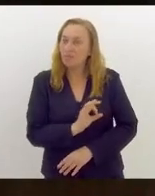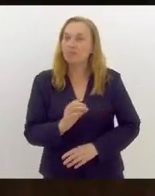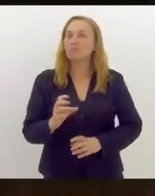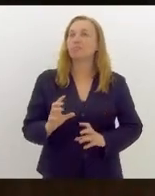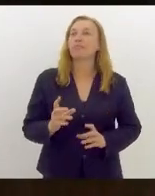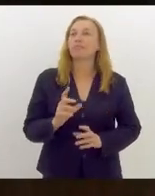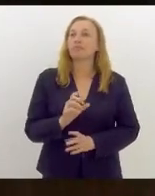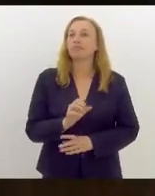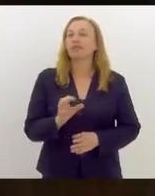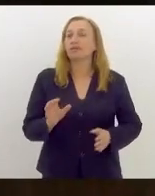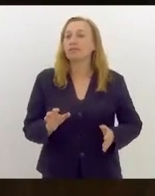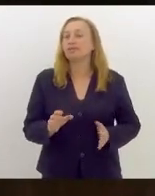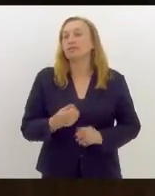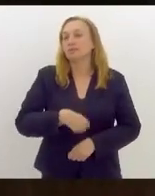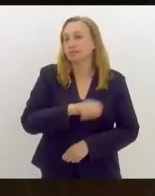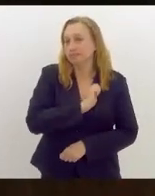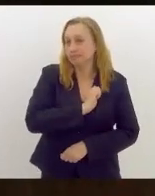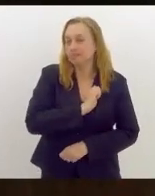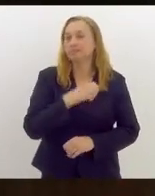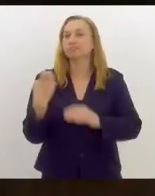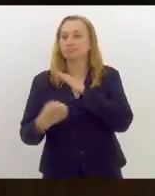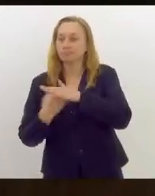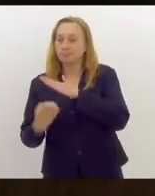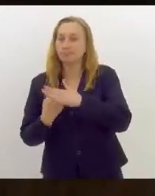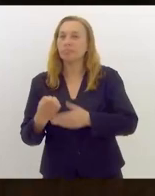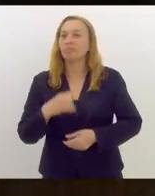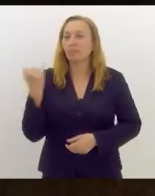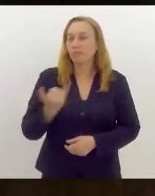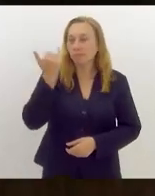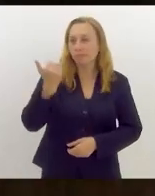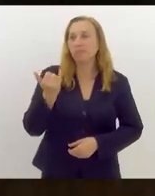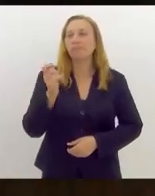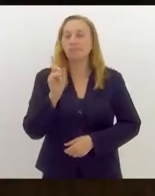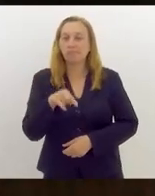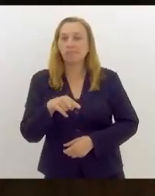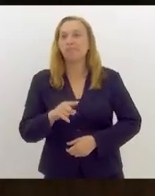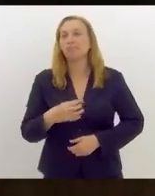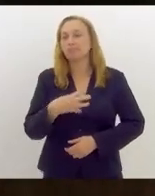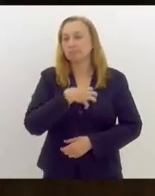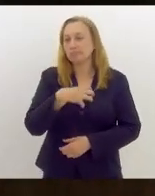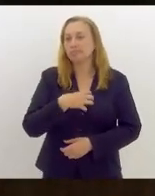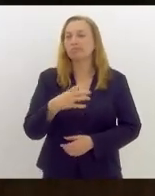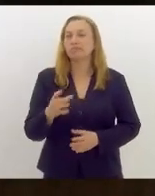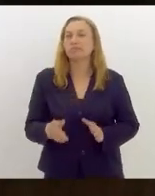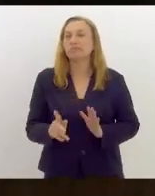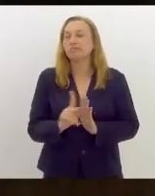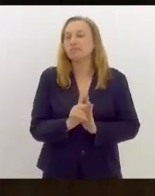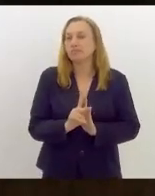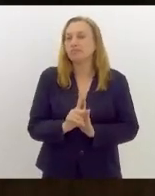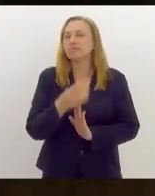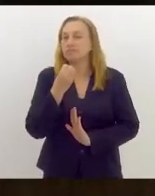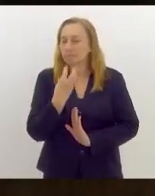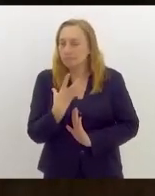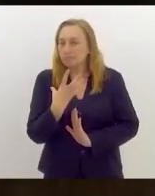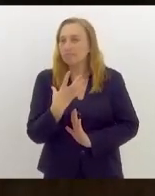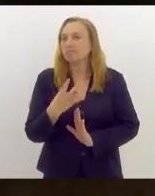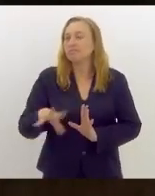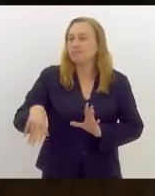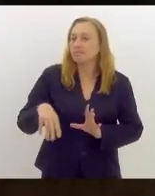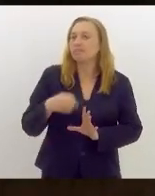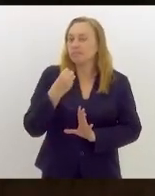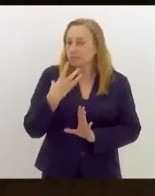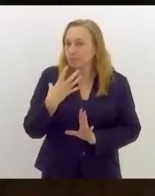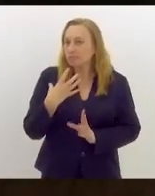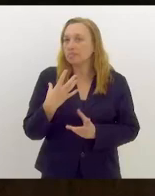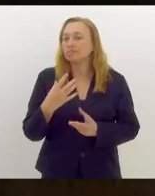fiscais importante é importante condicionalidade né Desse sentido eu considero projeto positivo agrega muito